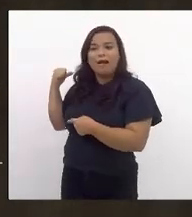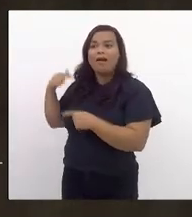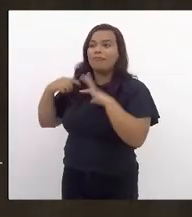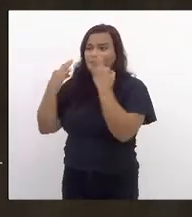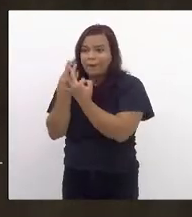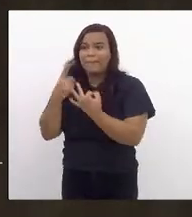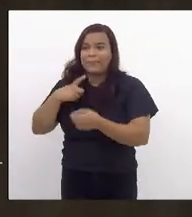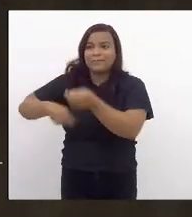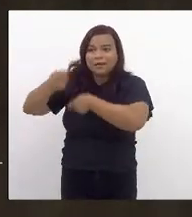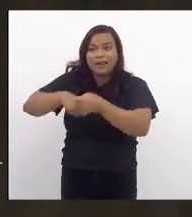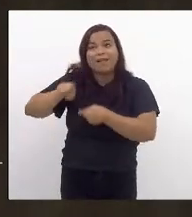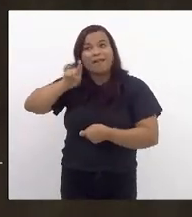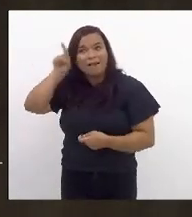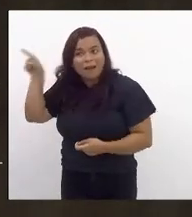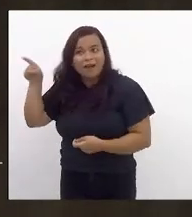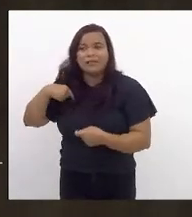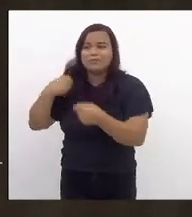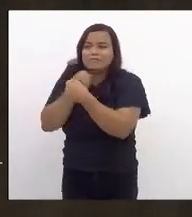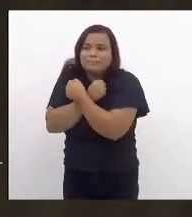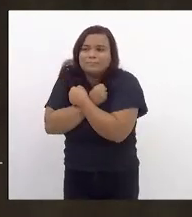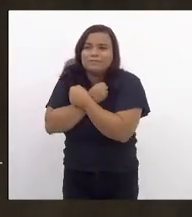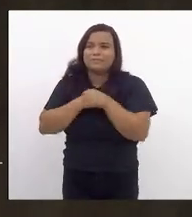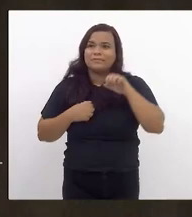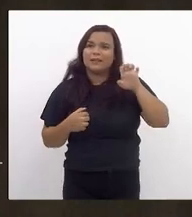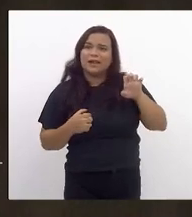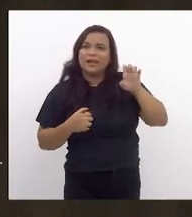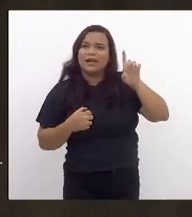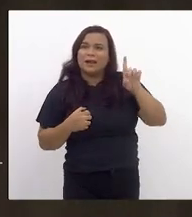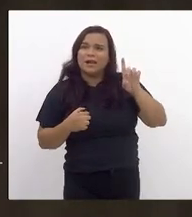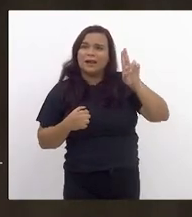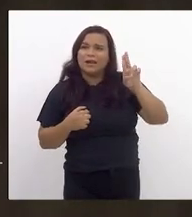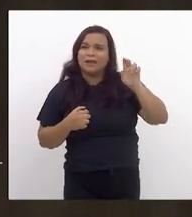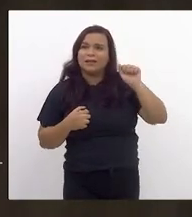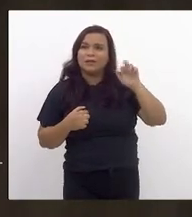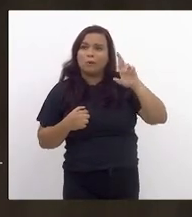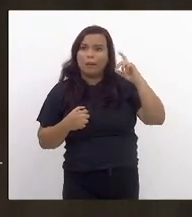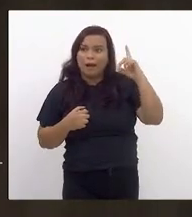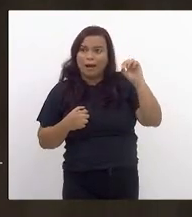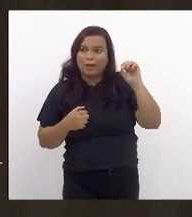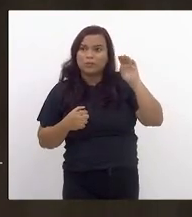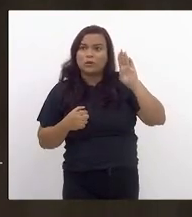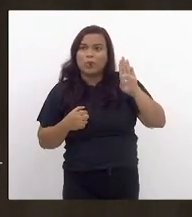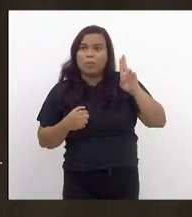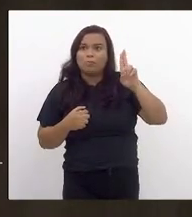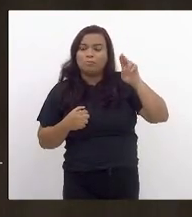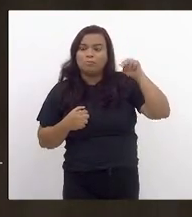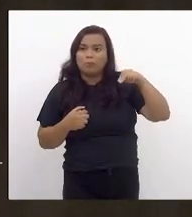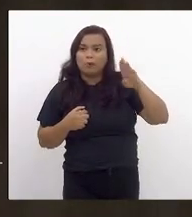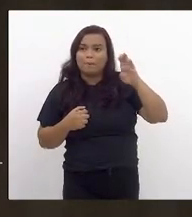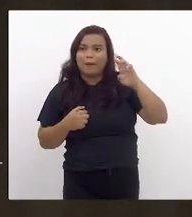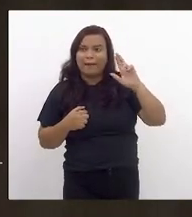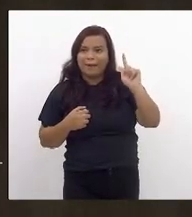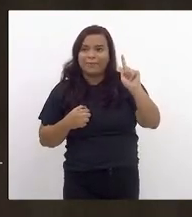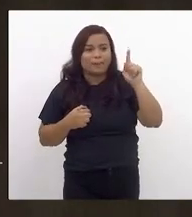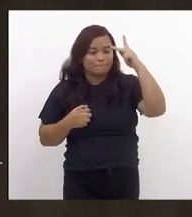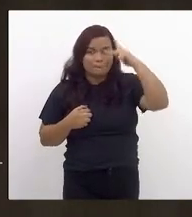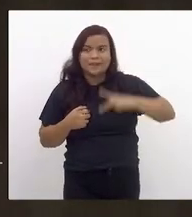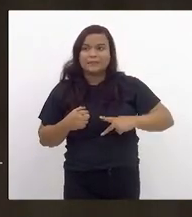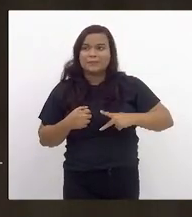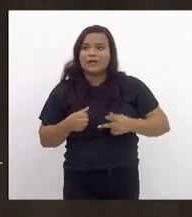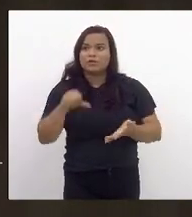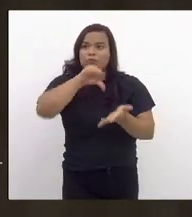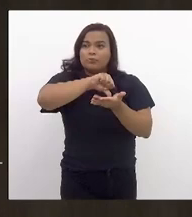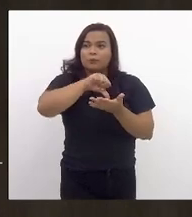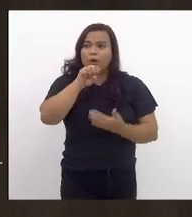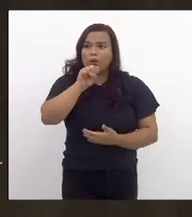abraço fraterno aqui ao Eduardo Bloomberg, presidente do Polo Saara, e lamentar a postura do metrô